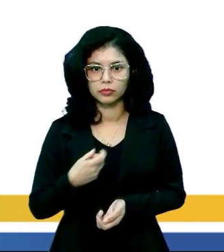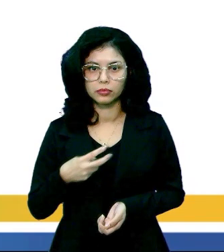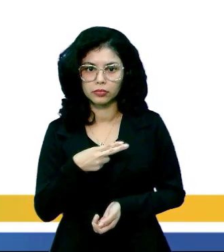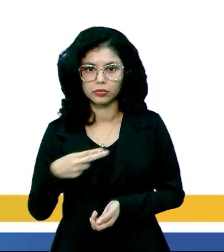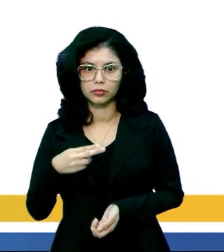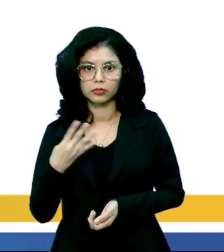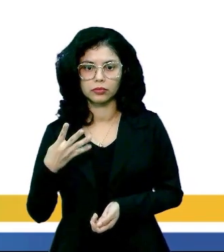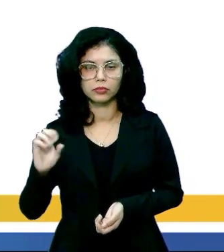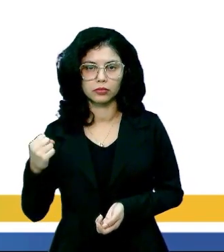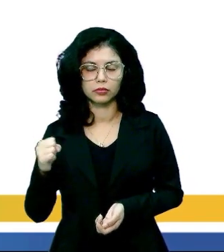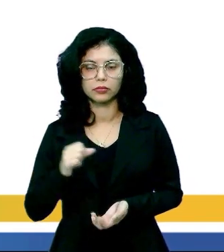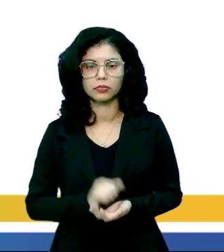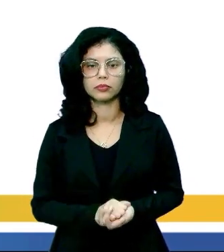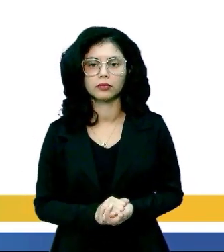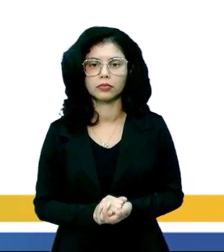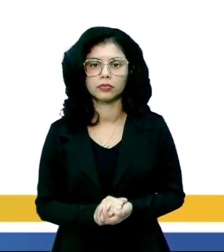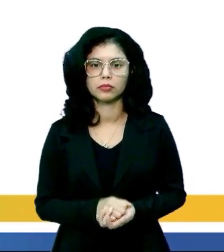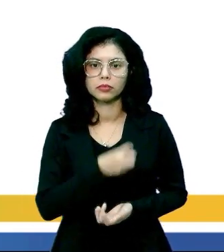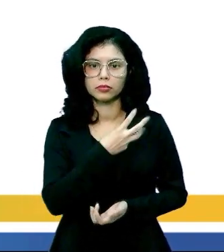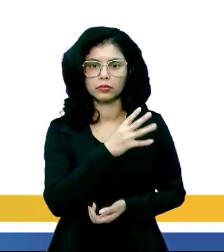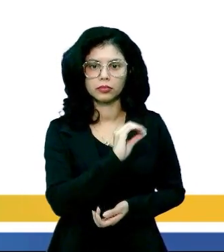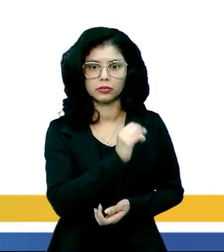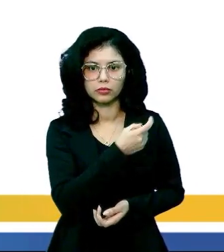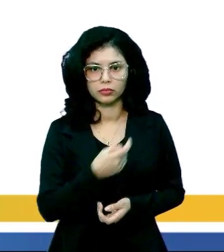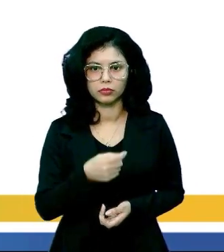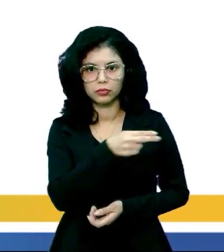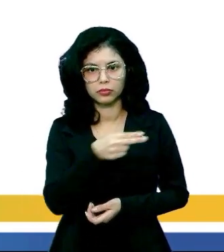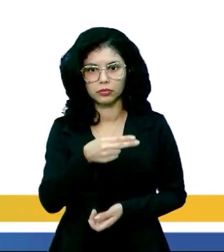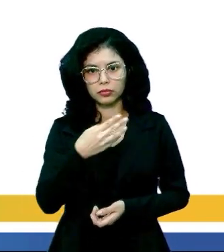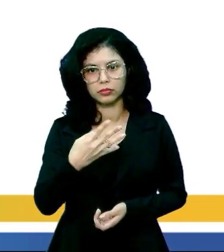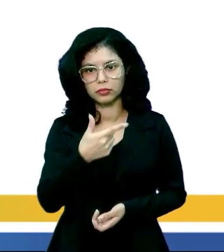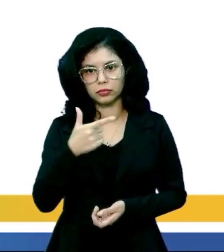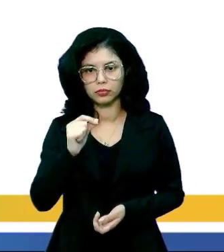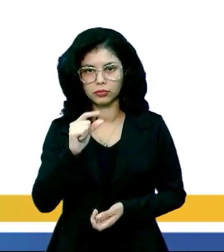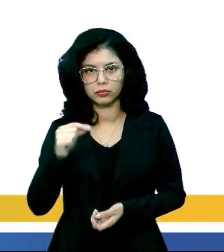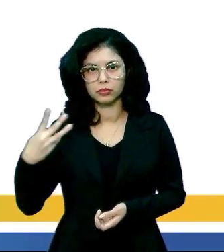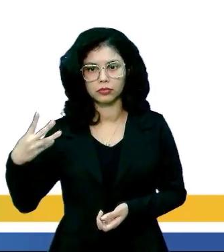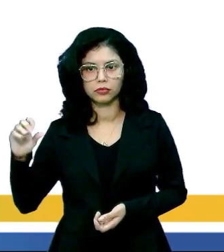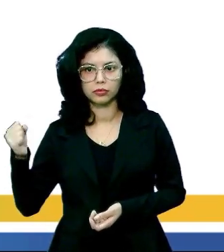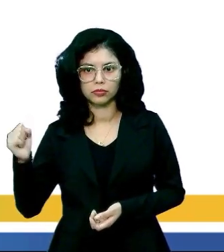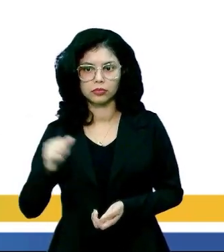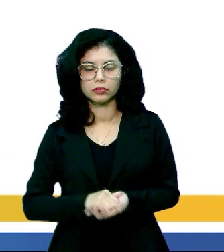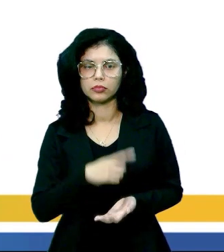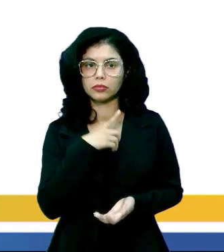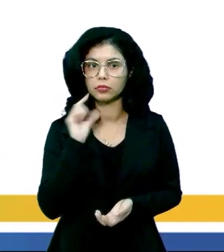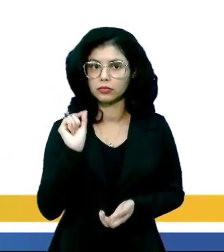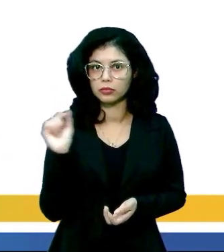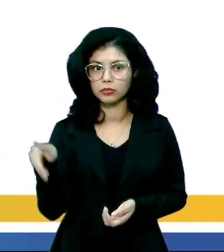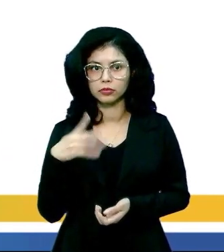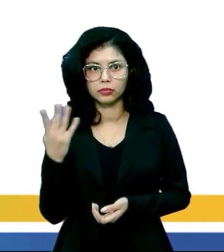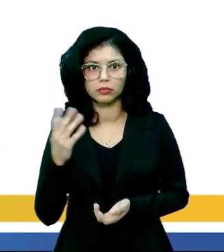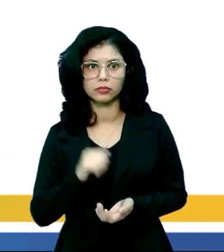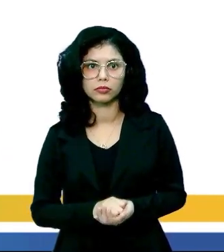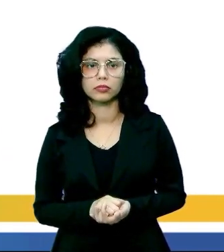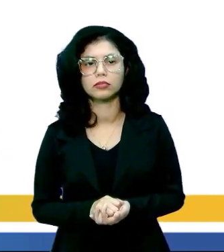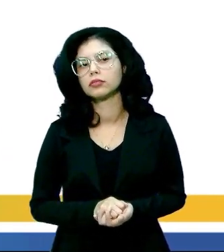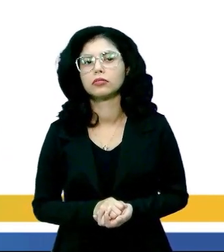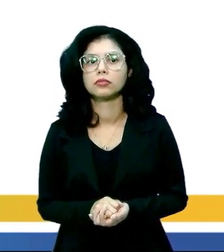200 vezes 48. Olha aí. E aí nós temos